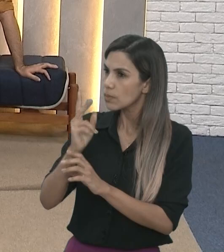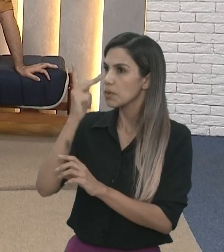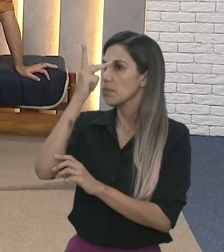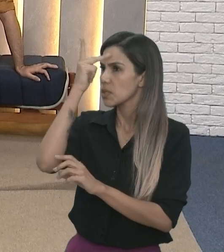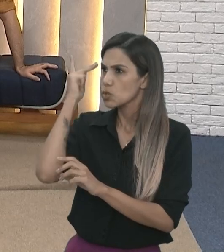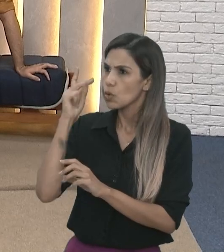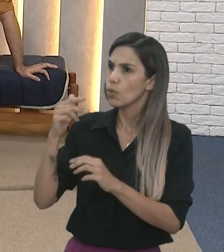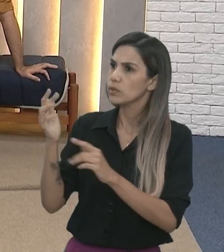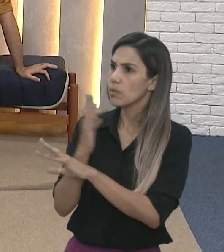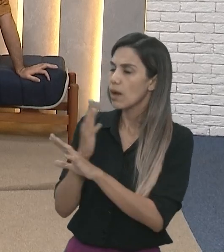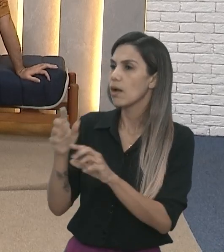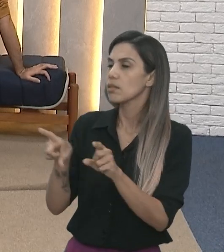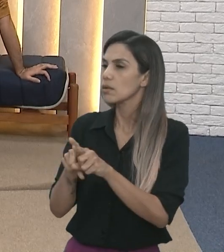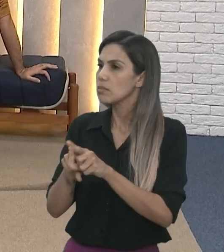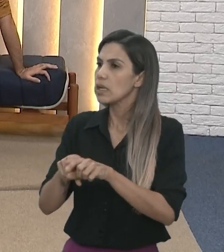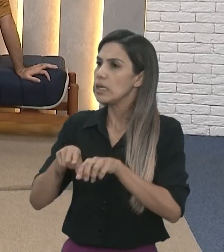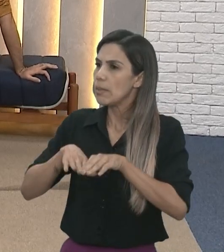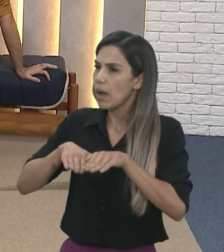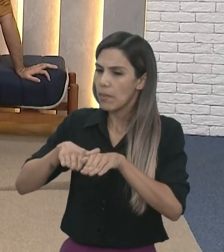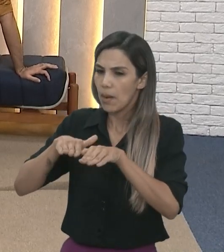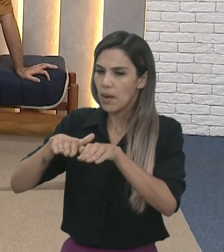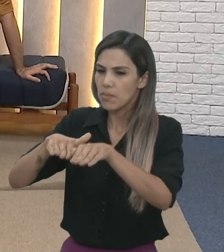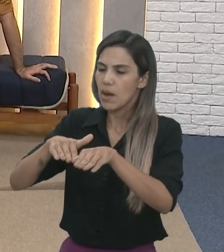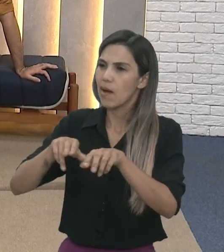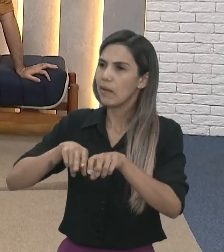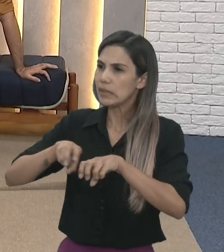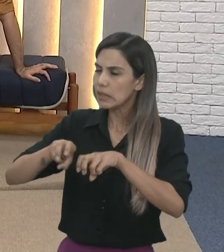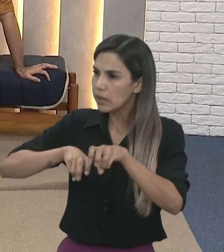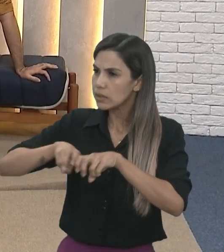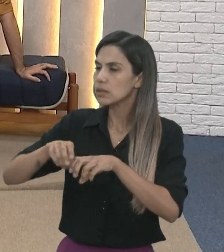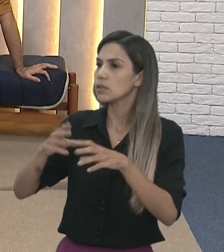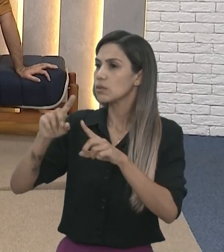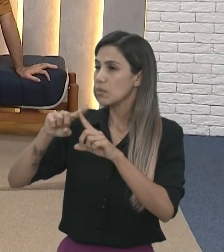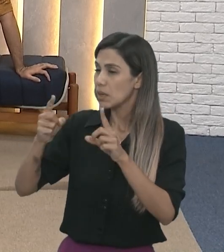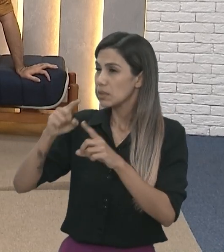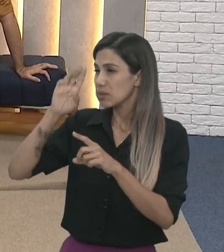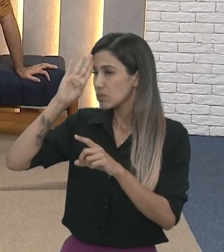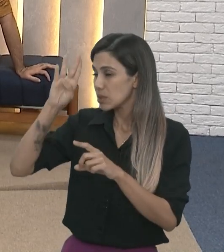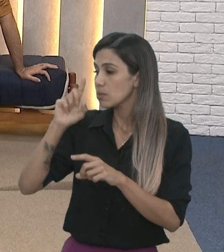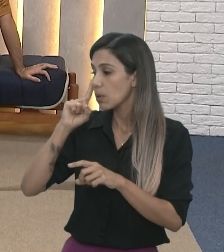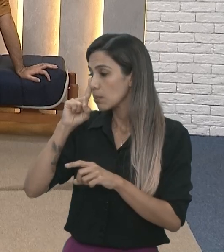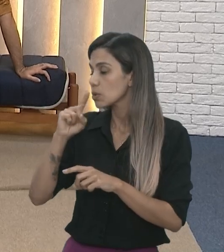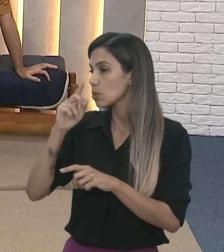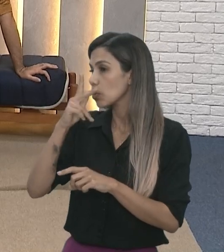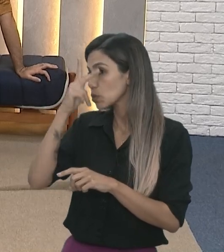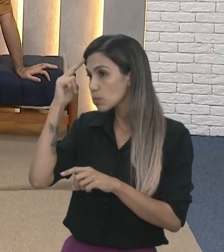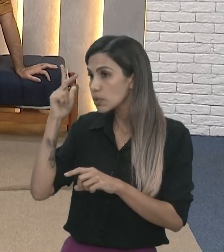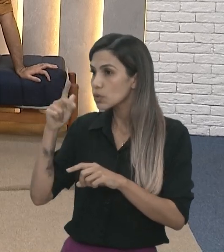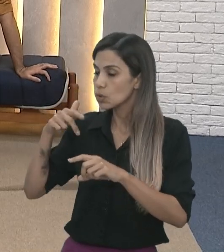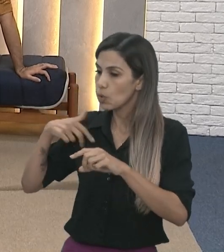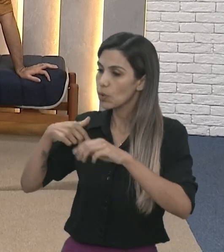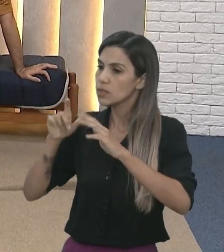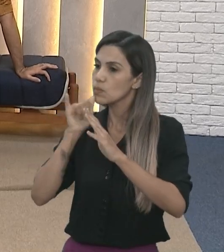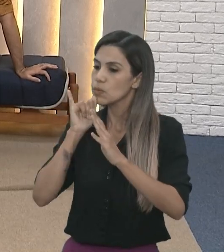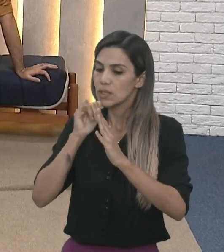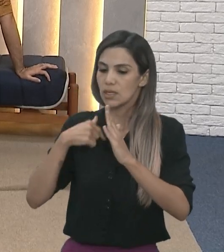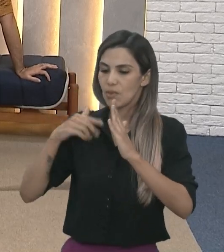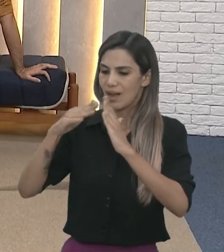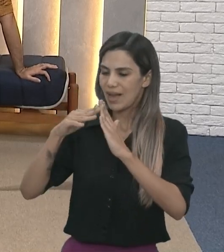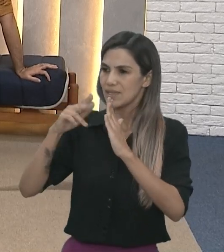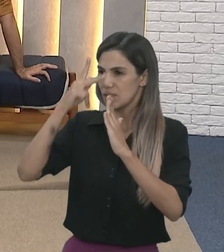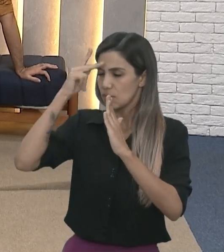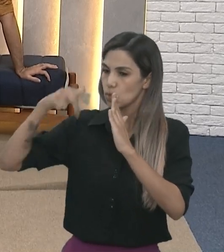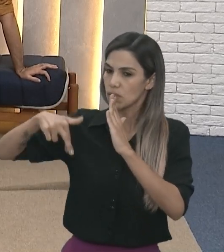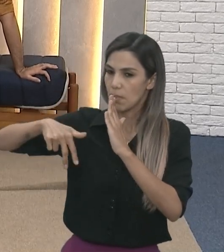e lojistas, enfim. Mas o perigo maior é realmente para os pedestres que passam debaixo dessas marquises. Minha avó tinha um ditado que